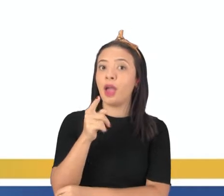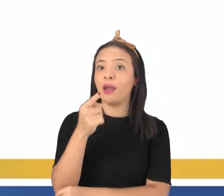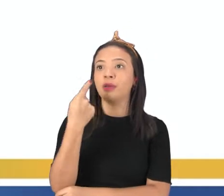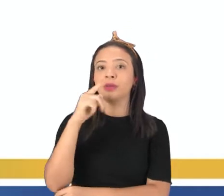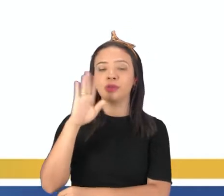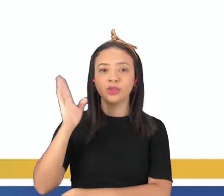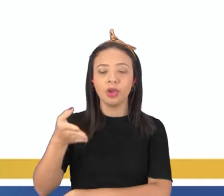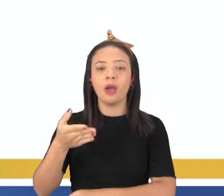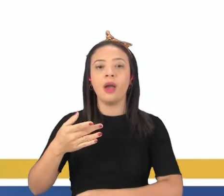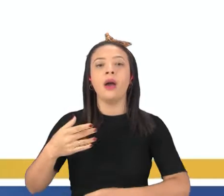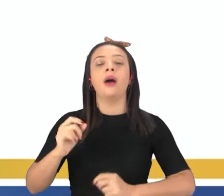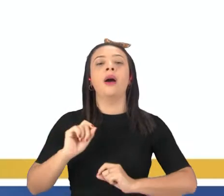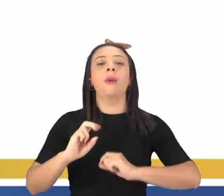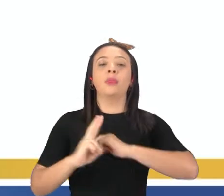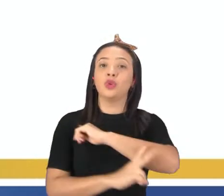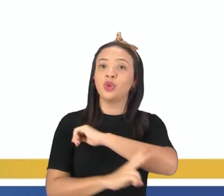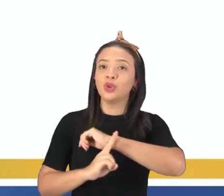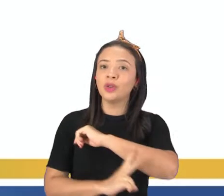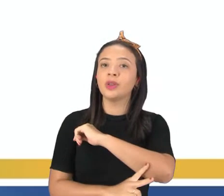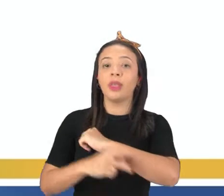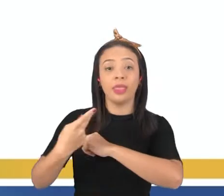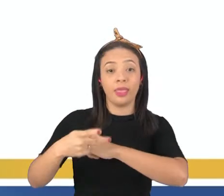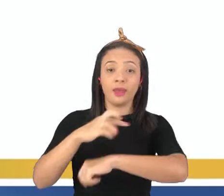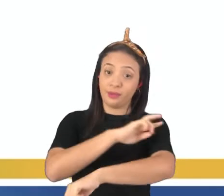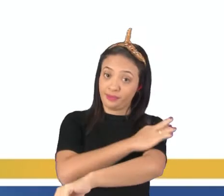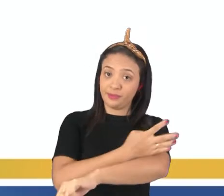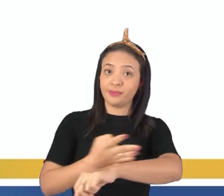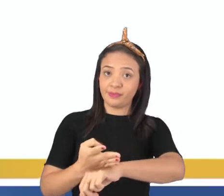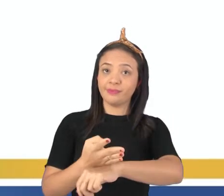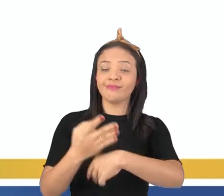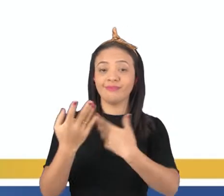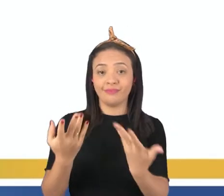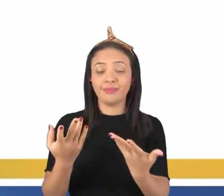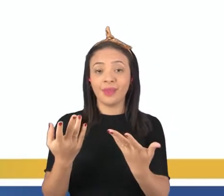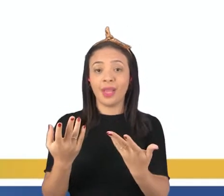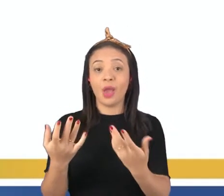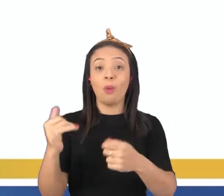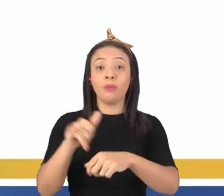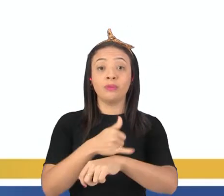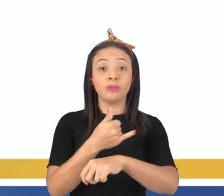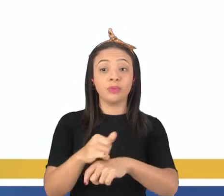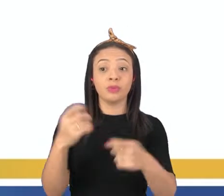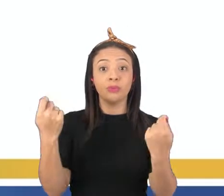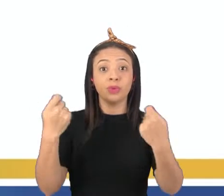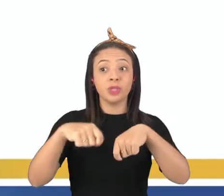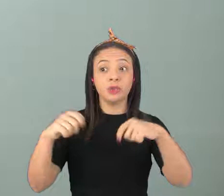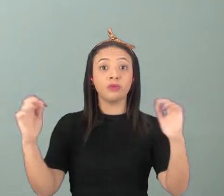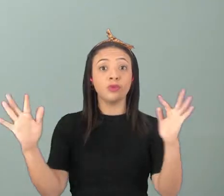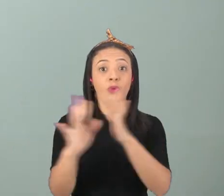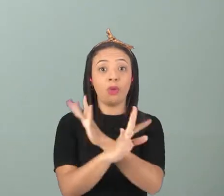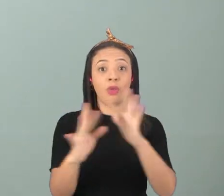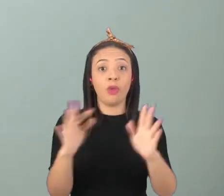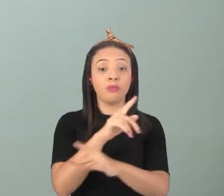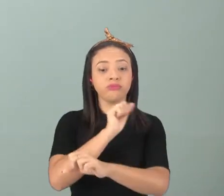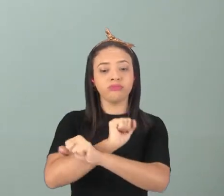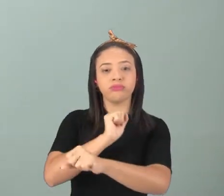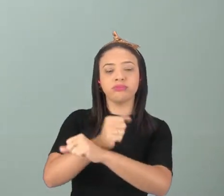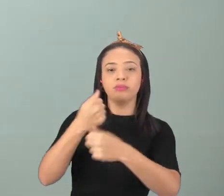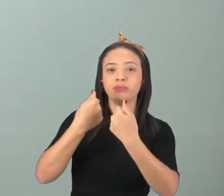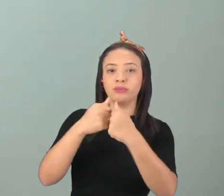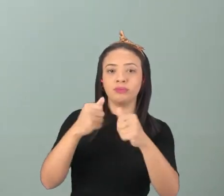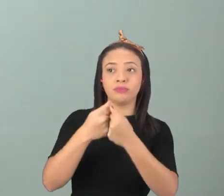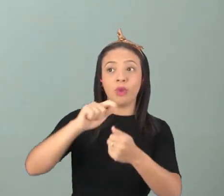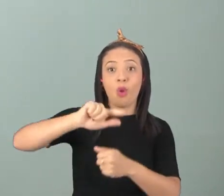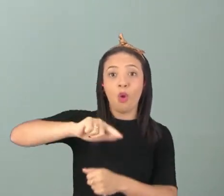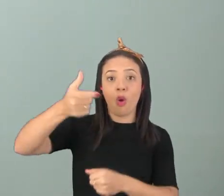pelo terminal aí, urbano de Rio Branco. Isso é uma maneira de mobilidade. Você vai estar ali esperando o ônibus, vai para um outro